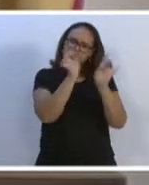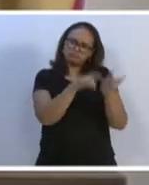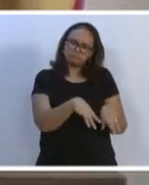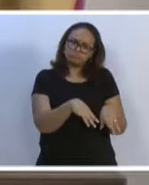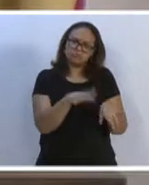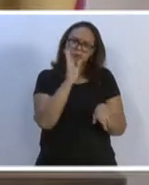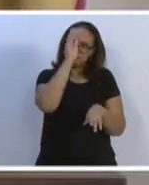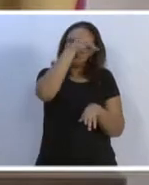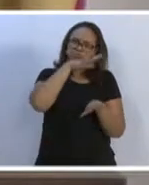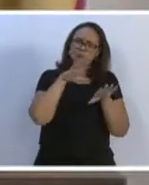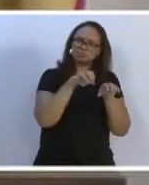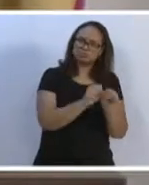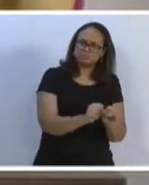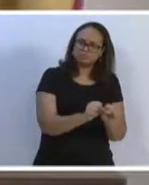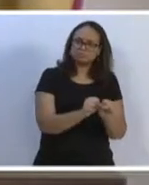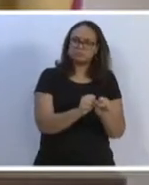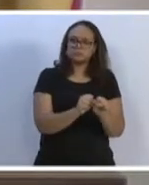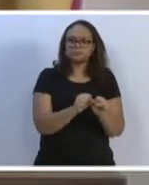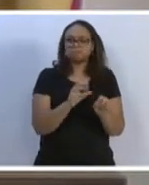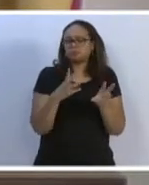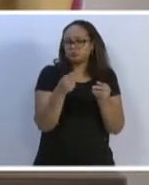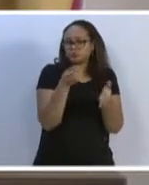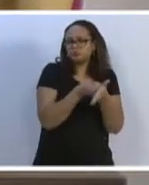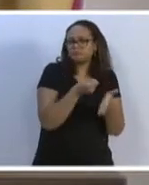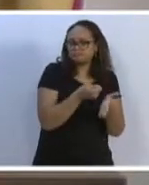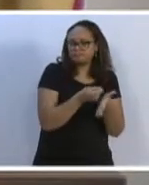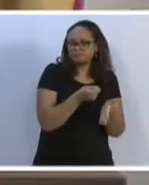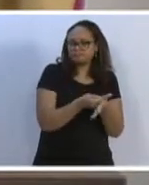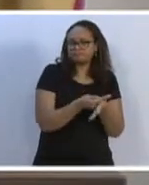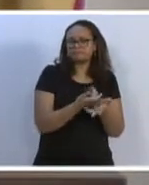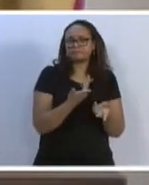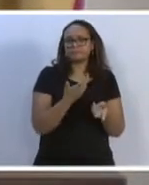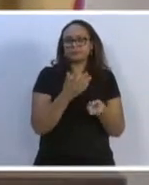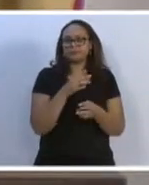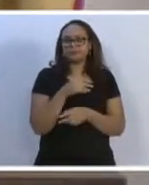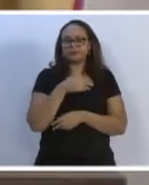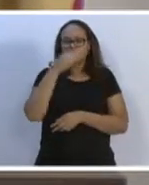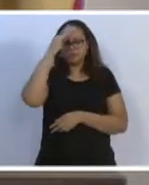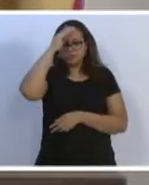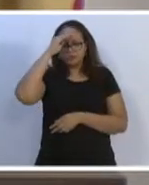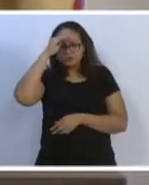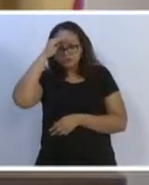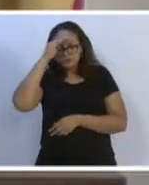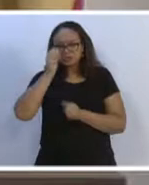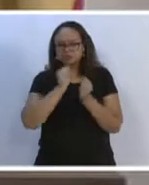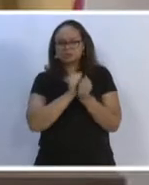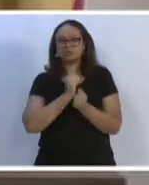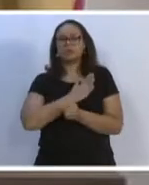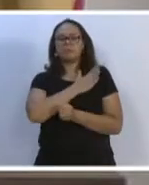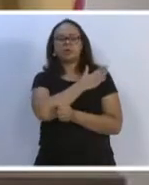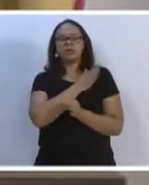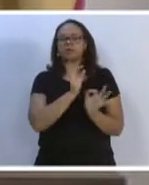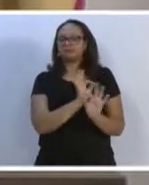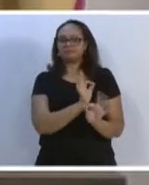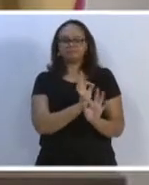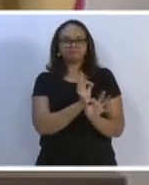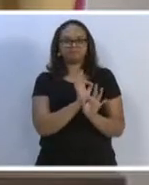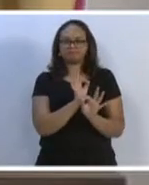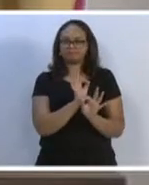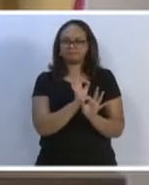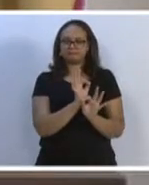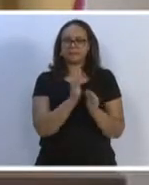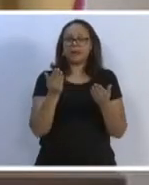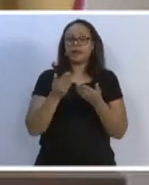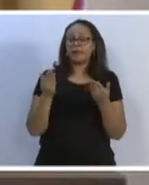será direcionado a ele as cobranças. Napoleão e Jovino não fizeram. Fazia parte do rol de promessas de campanha deles, veio Napoleão e Mário agora. Né?